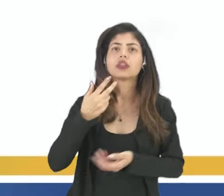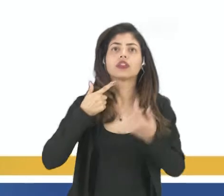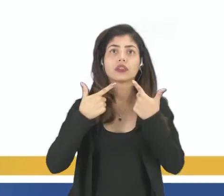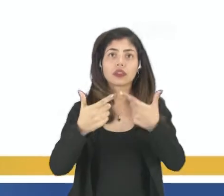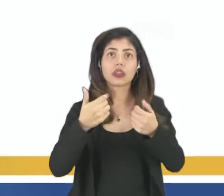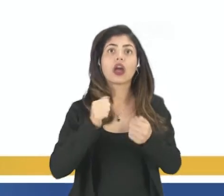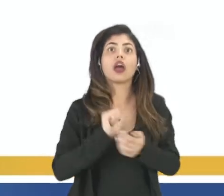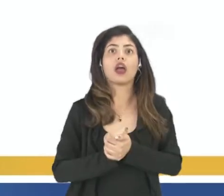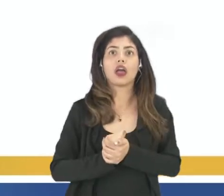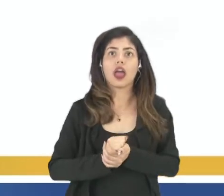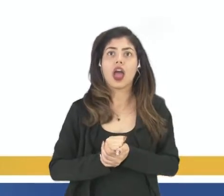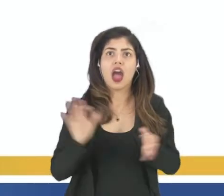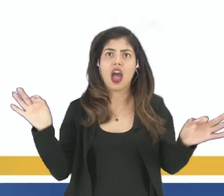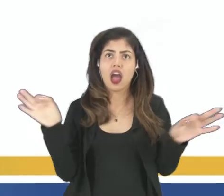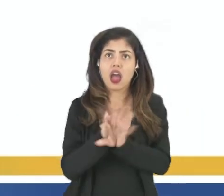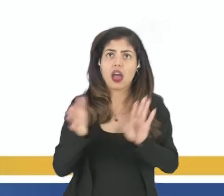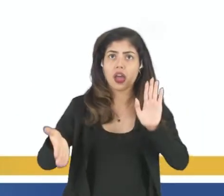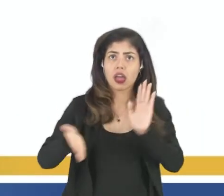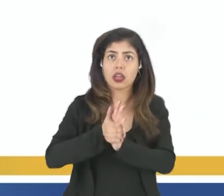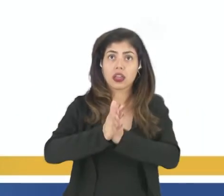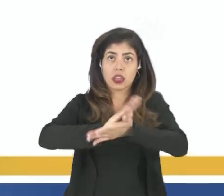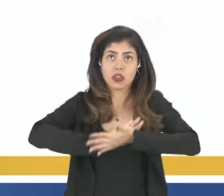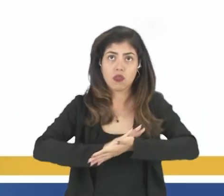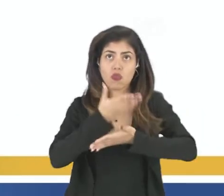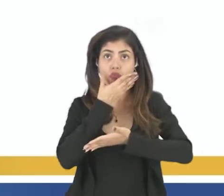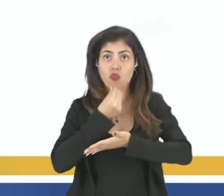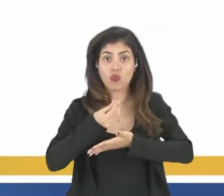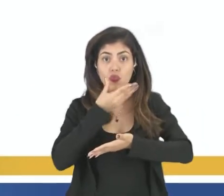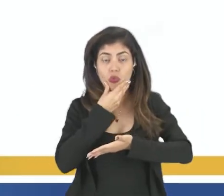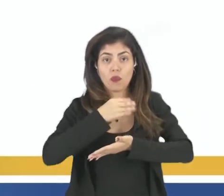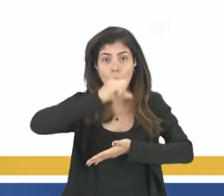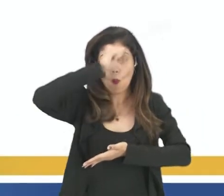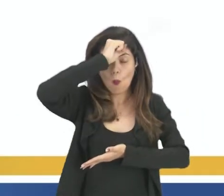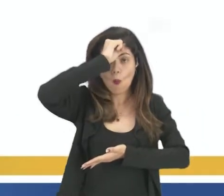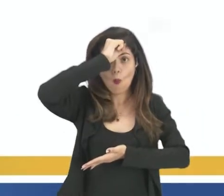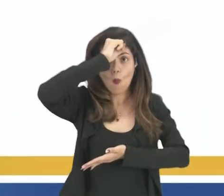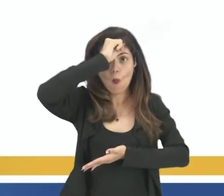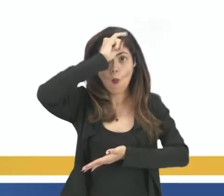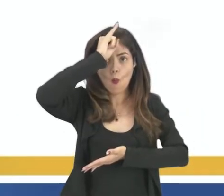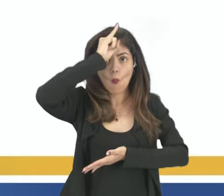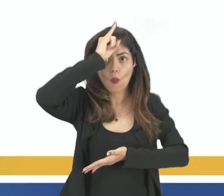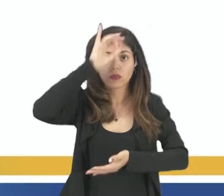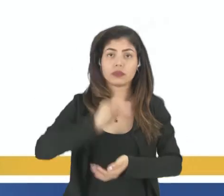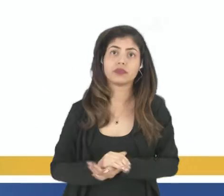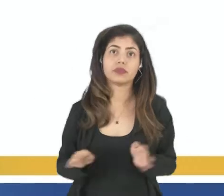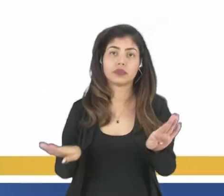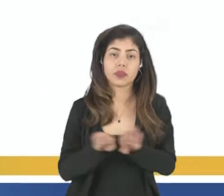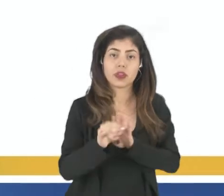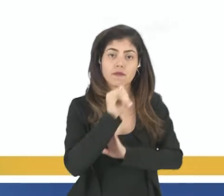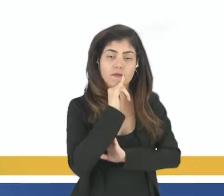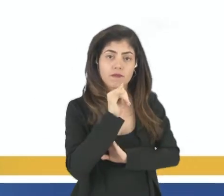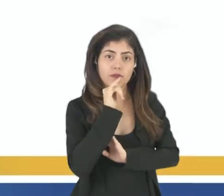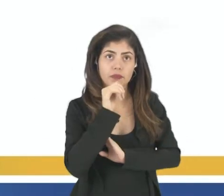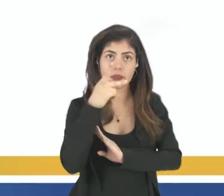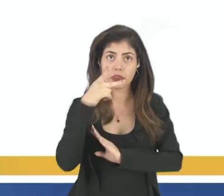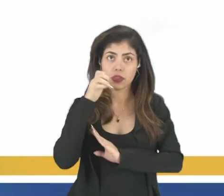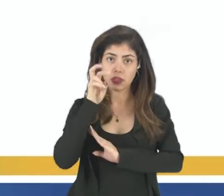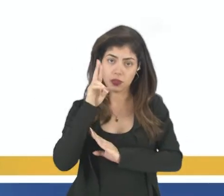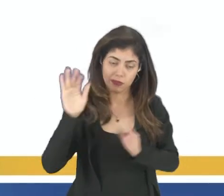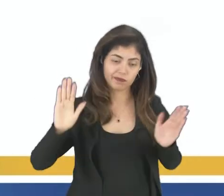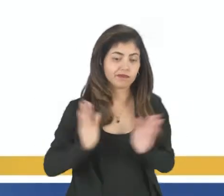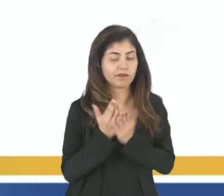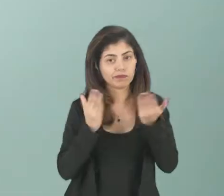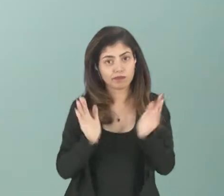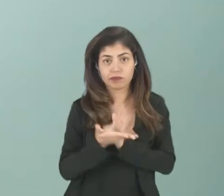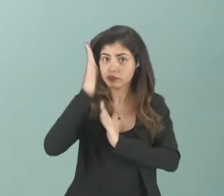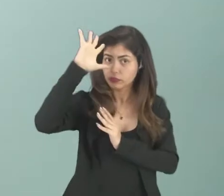povoado a linchar e queimar 2 homens inocentes. E existem vários casos, por exemplo, um pedreiro, geralmente são pessoas